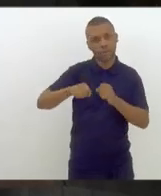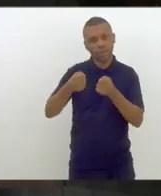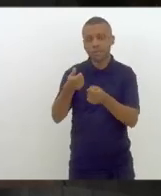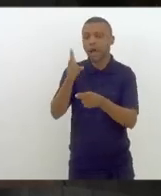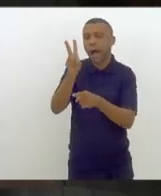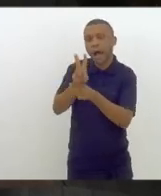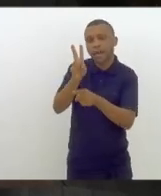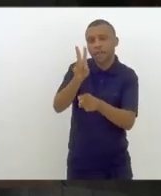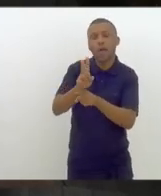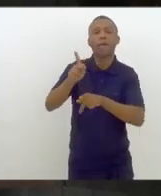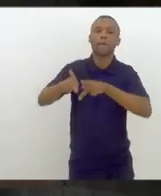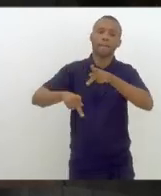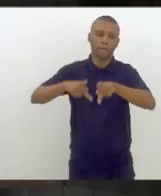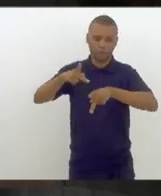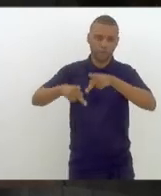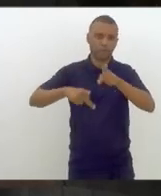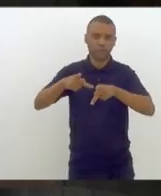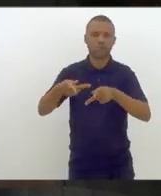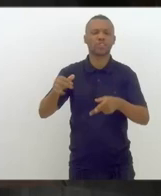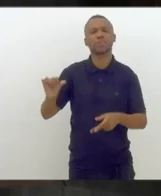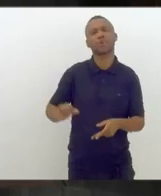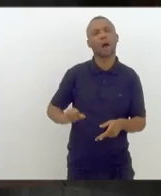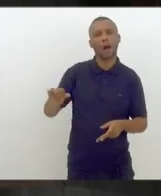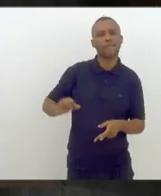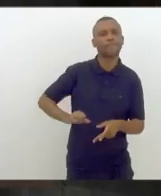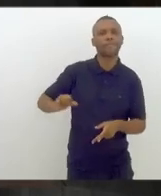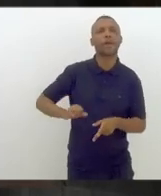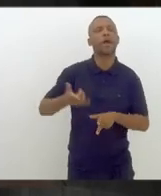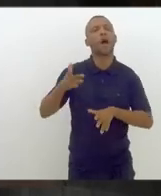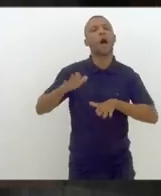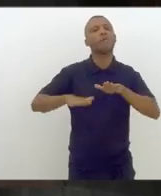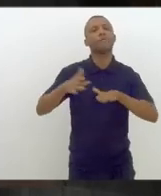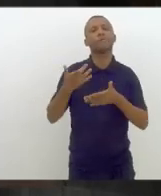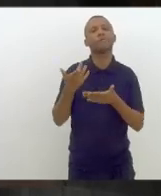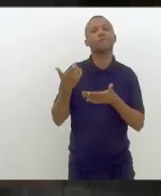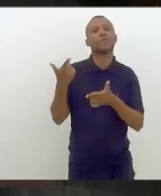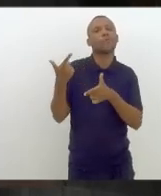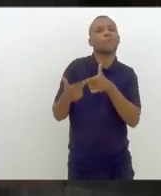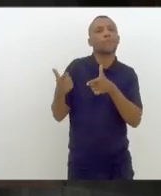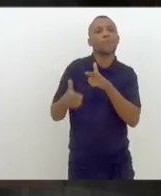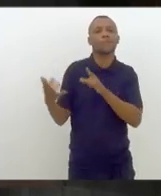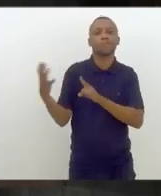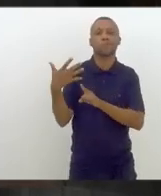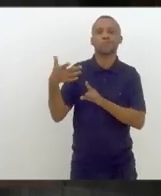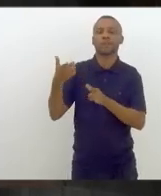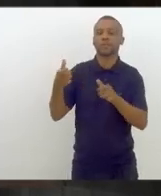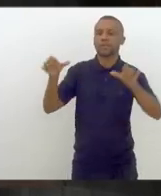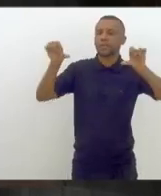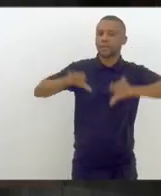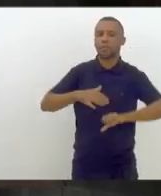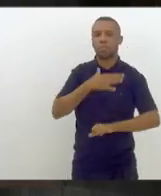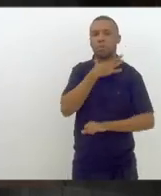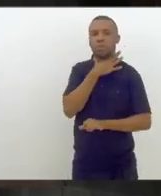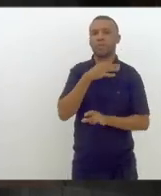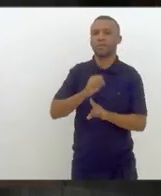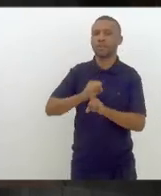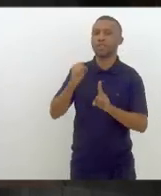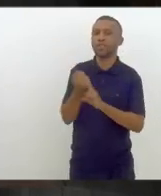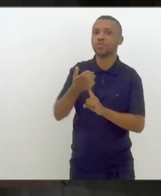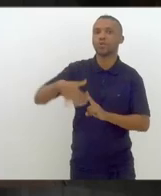atendimento para aquela população que sofre, muitas vezes, inclusive, com os efeitos da nossa crise social e não